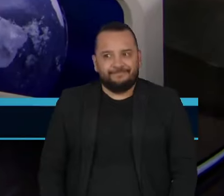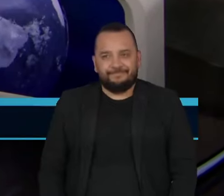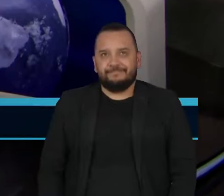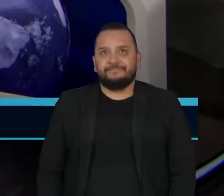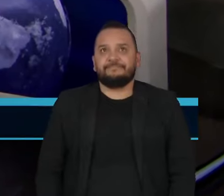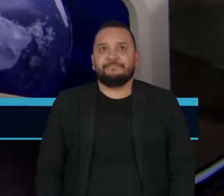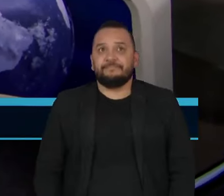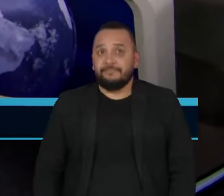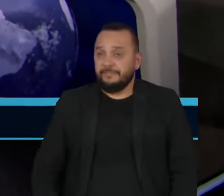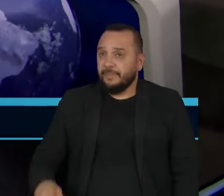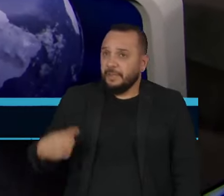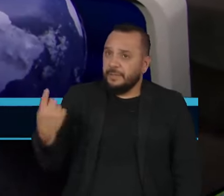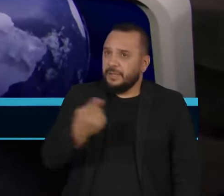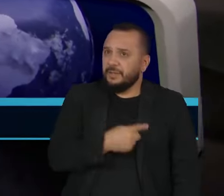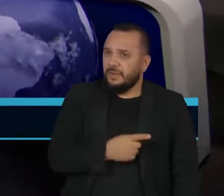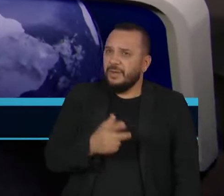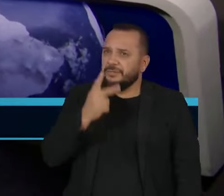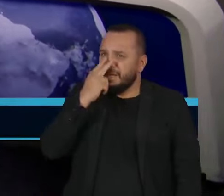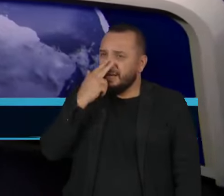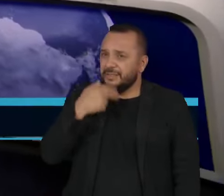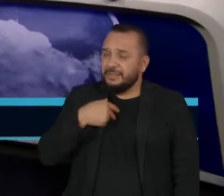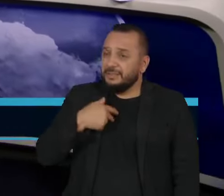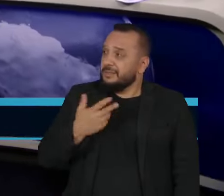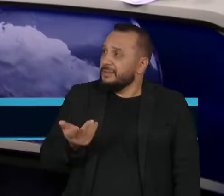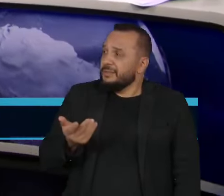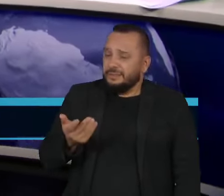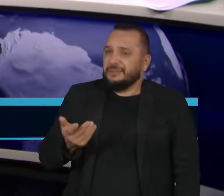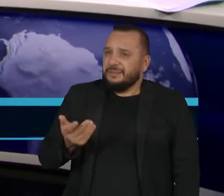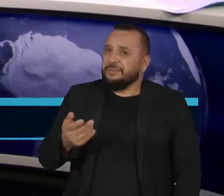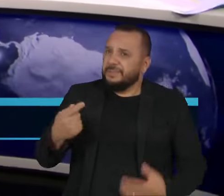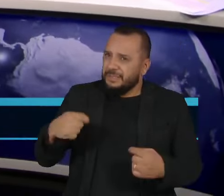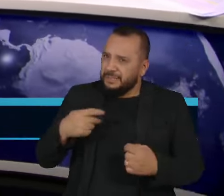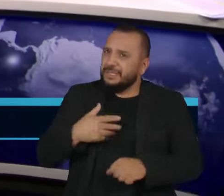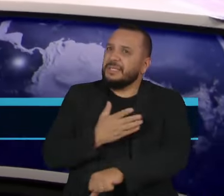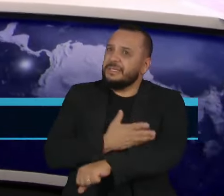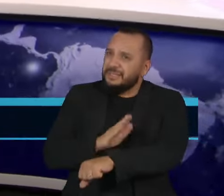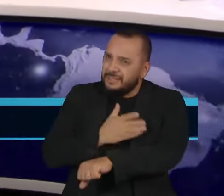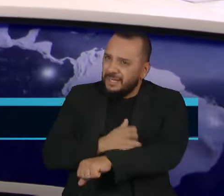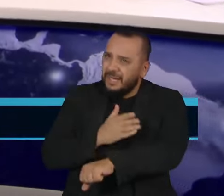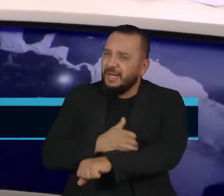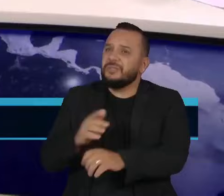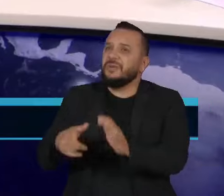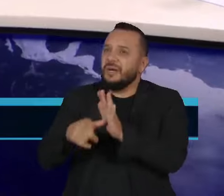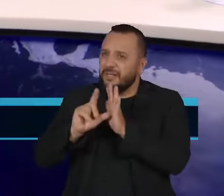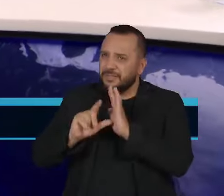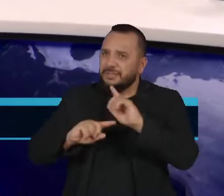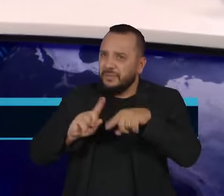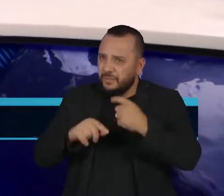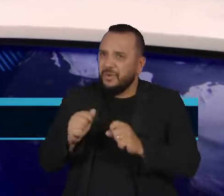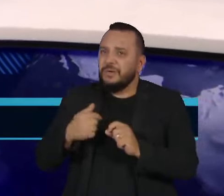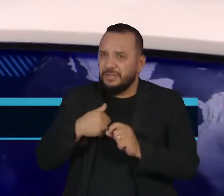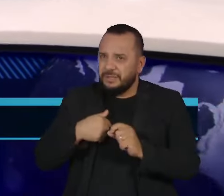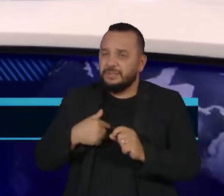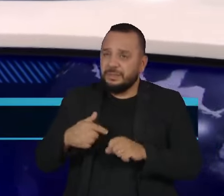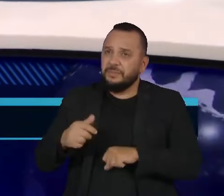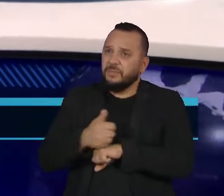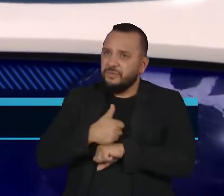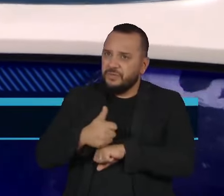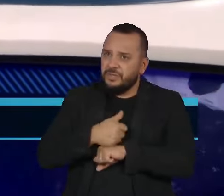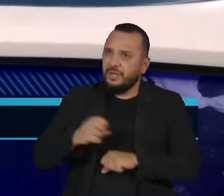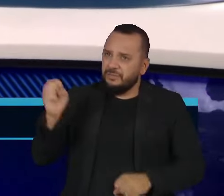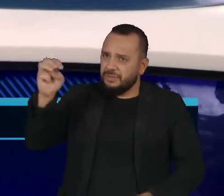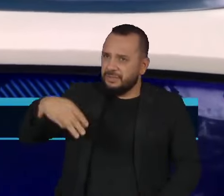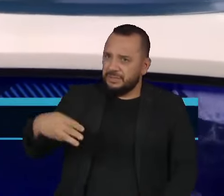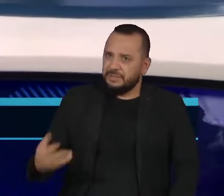Doutor Arnaldo, até para nós leigos parece óbvio a necessidade de uma residência médica antes de se tornar um especialista.